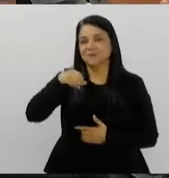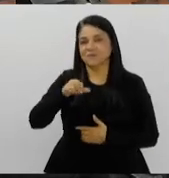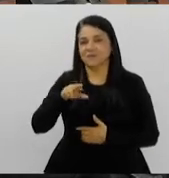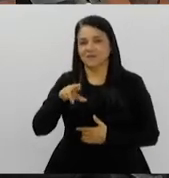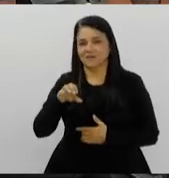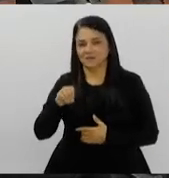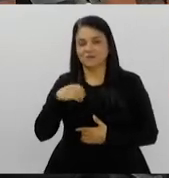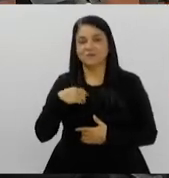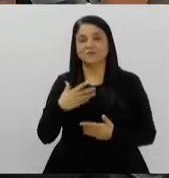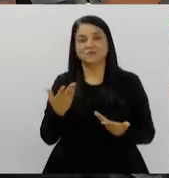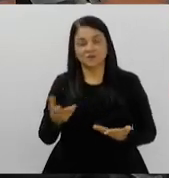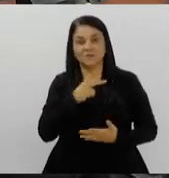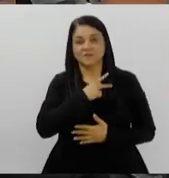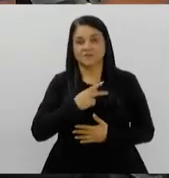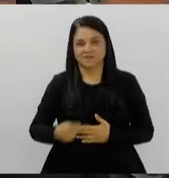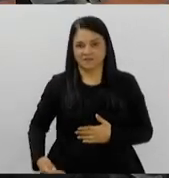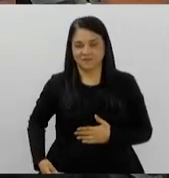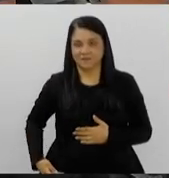Senhor presidente,